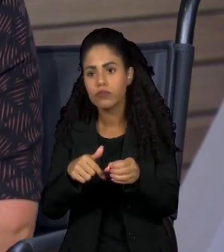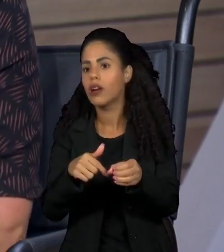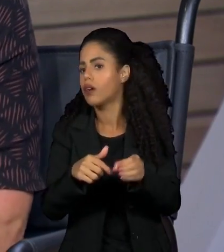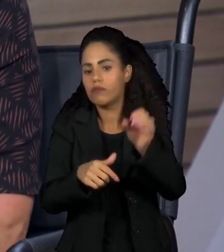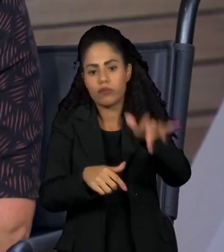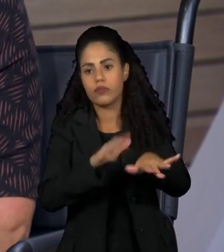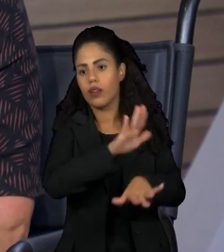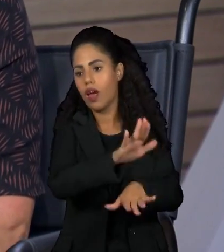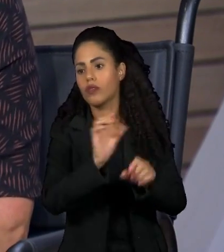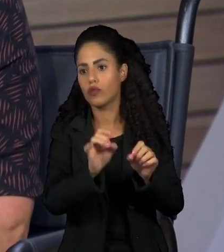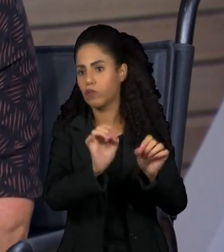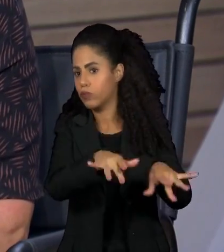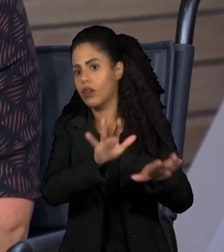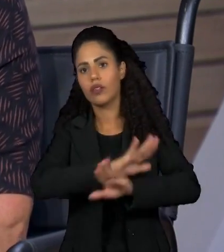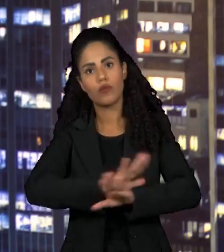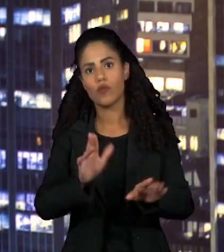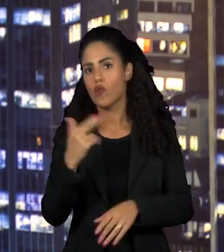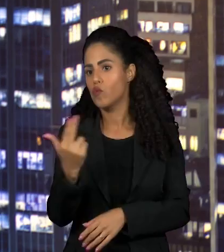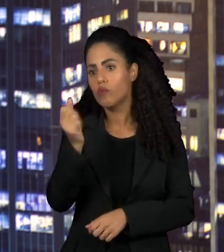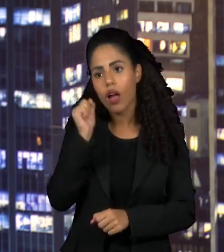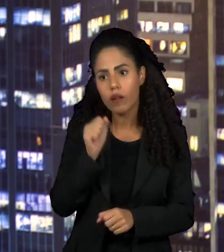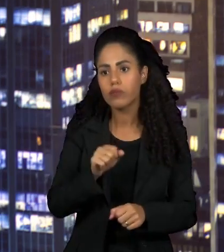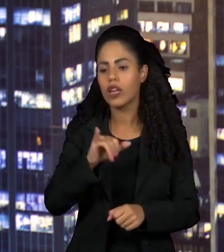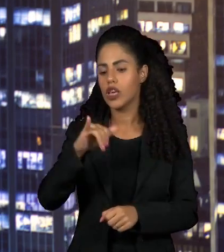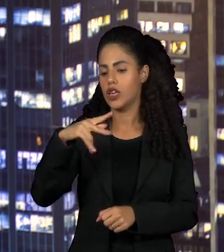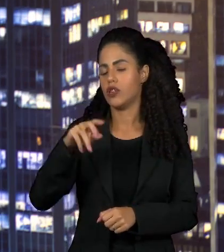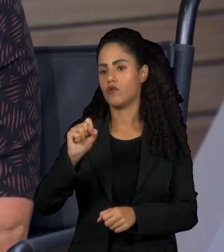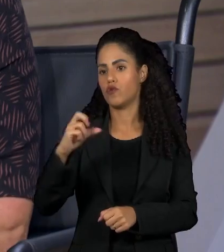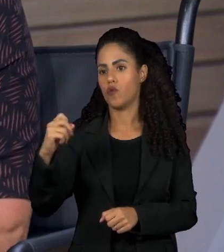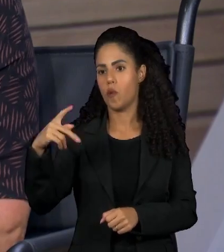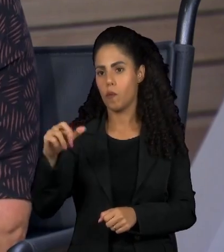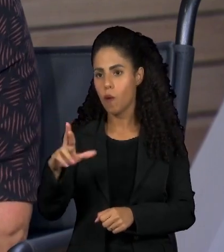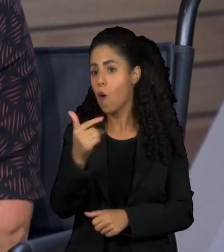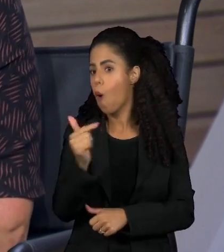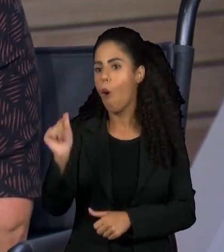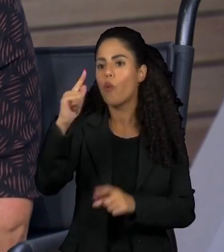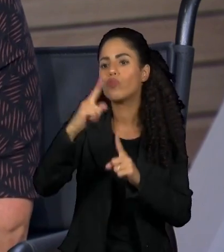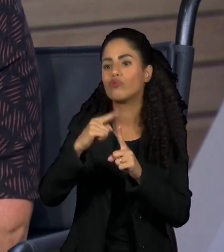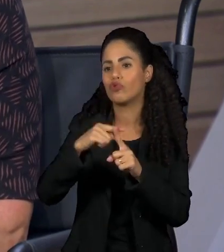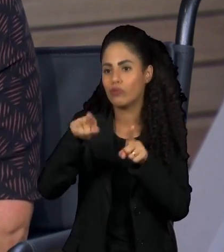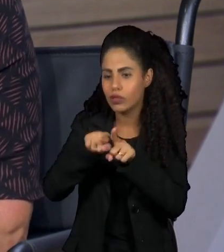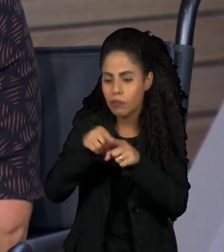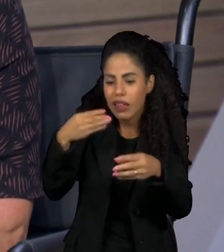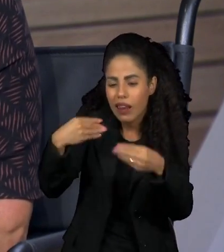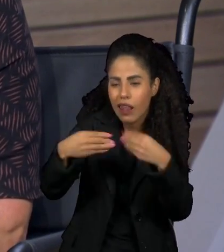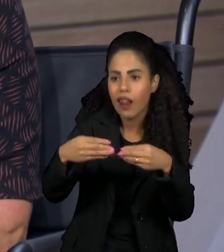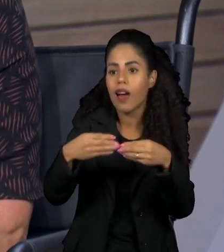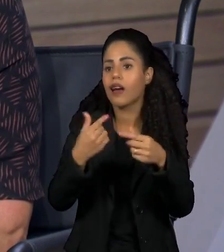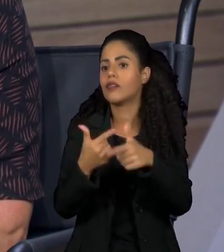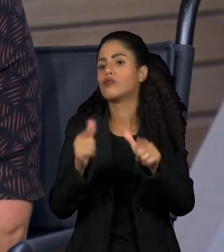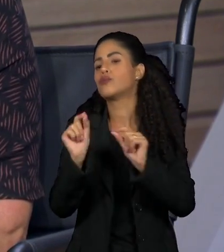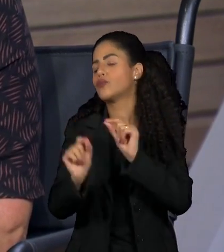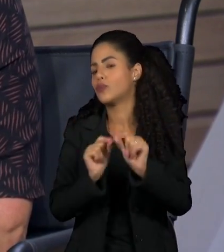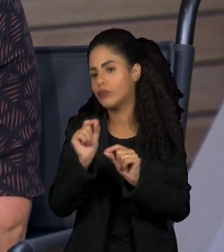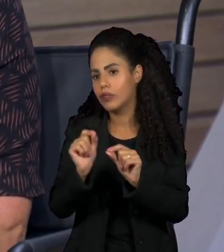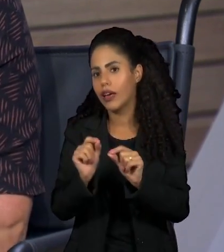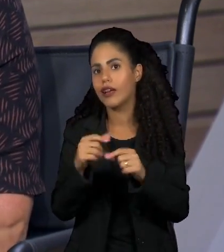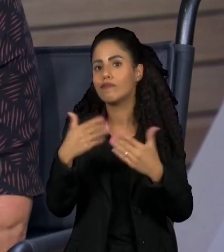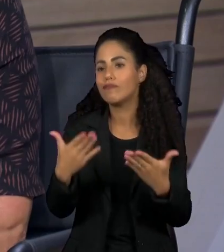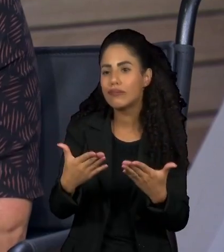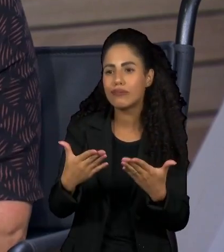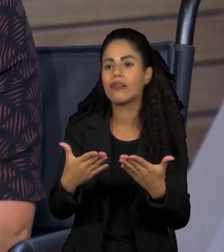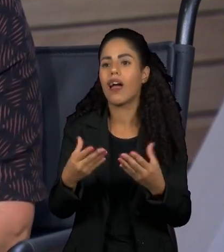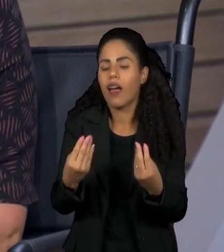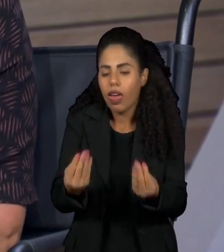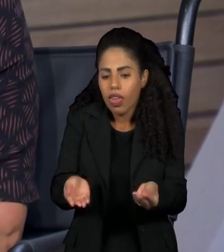sanitário. O isopor é outro. Uhum. Isopor é um plástico que, por ser